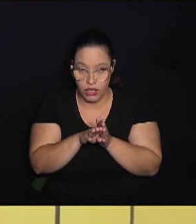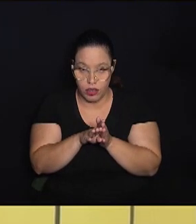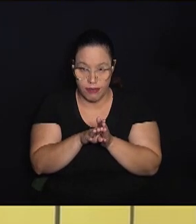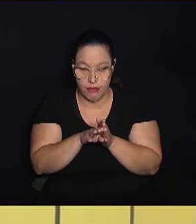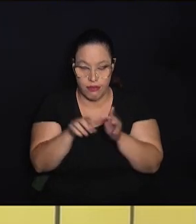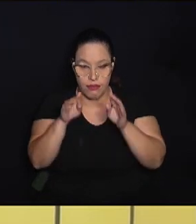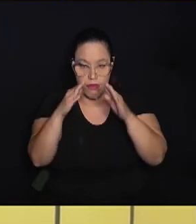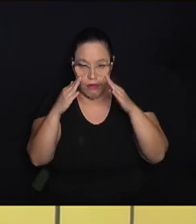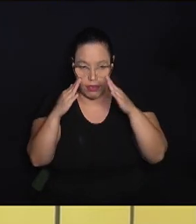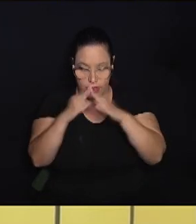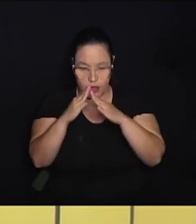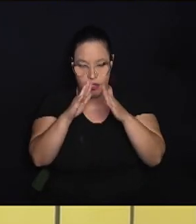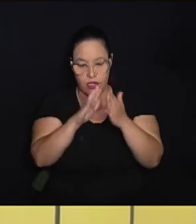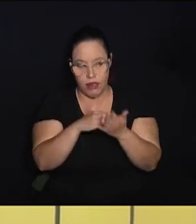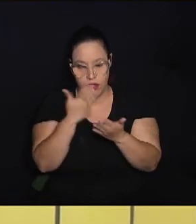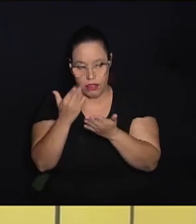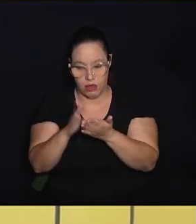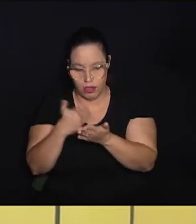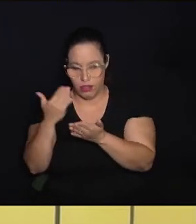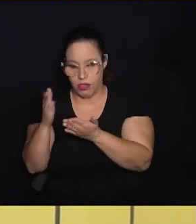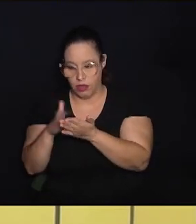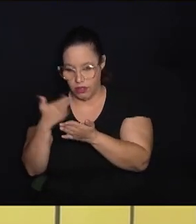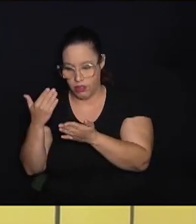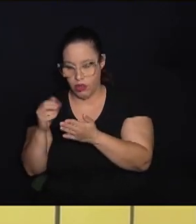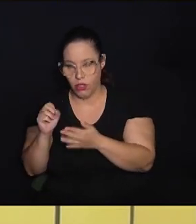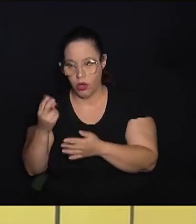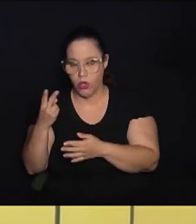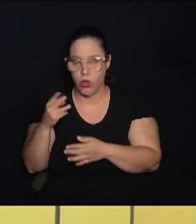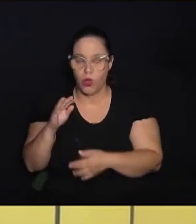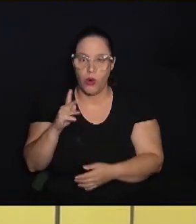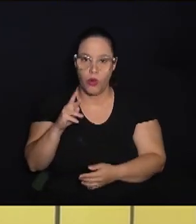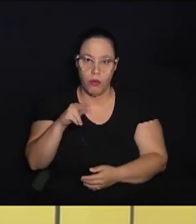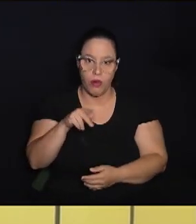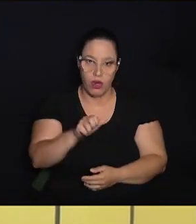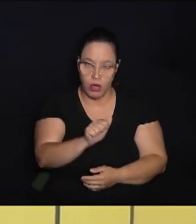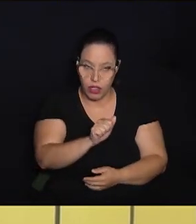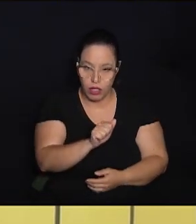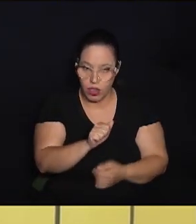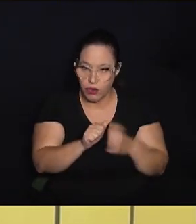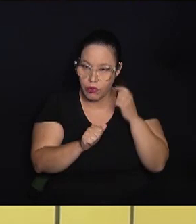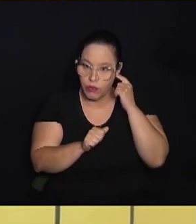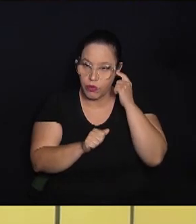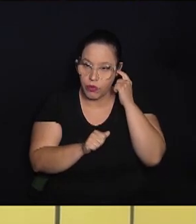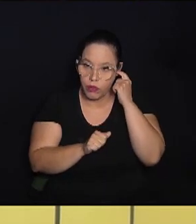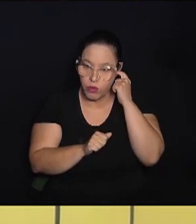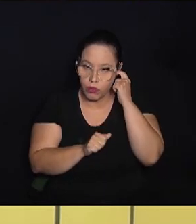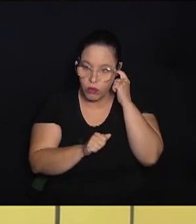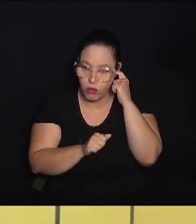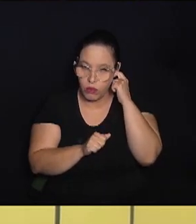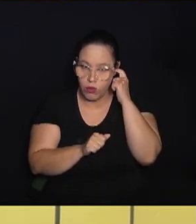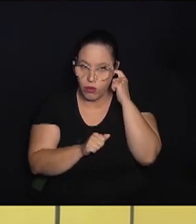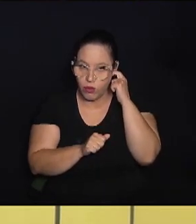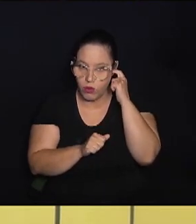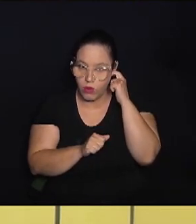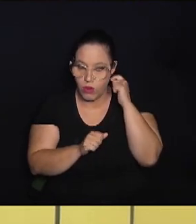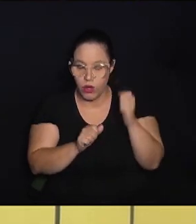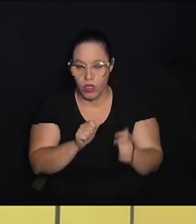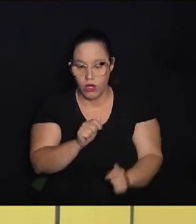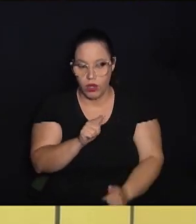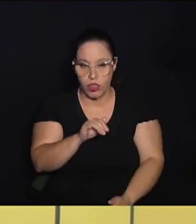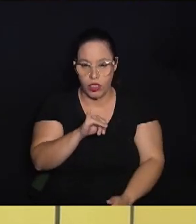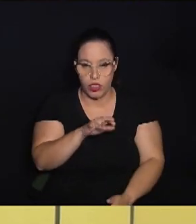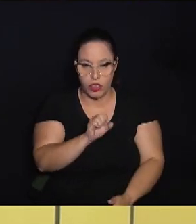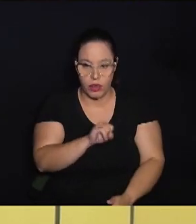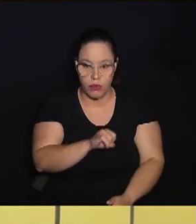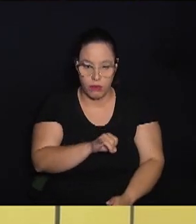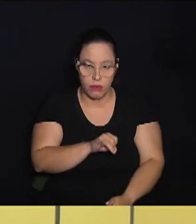quadrinho o quadrinho é um produto de luxo normalmente é não tô falando obviamente dos gbzin da Turma da Mônica aqueles pequenininhos são mais acessíveis mas